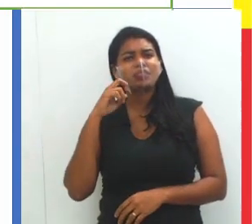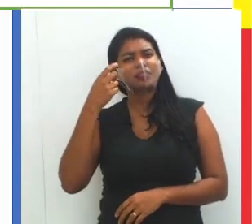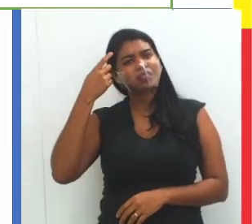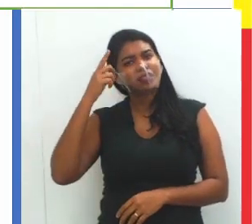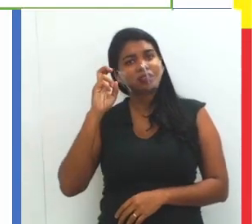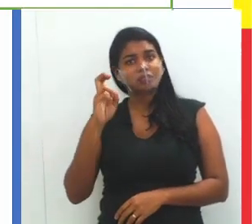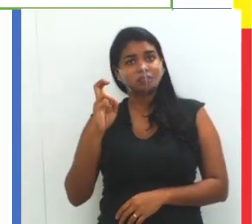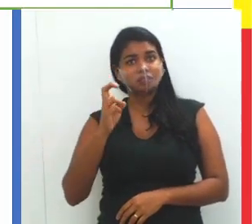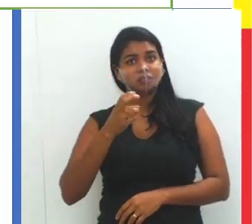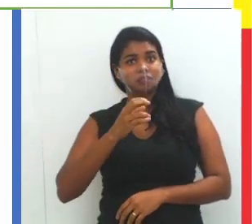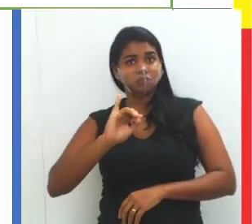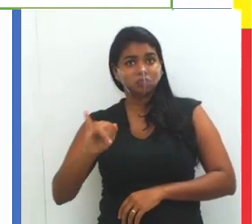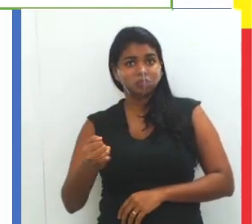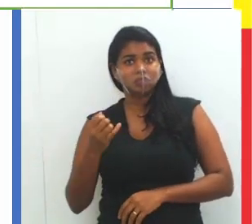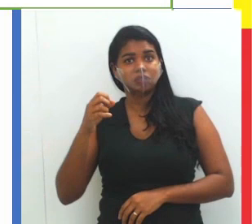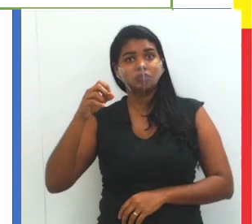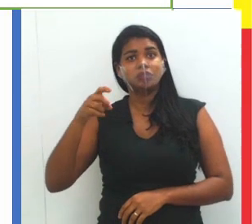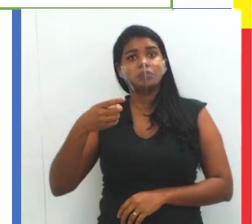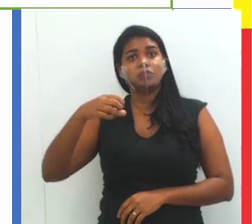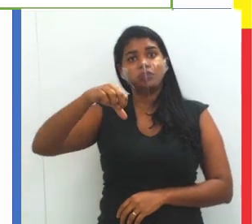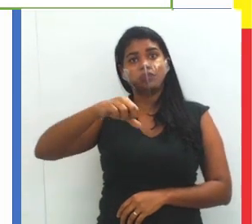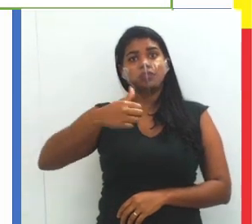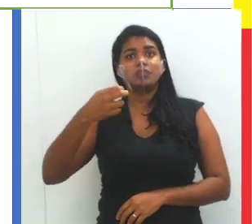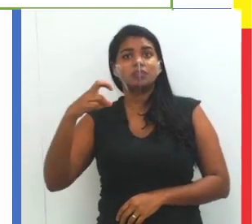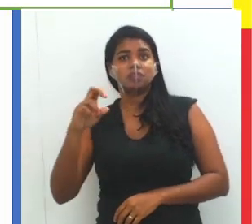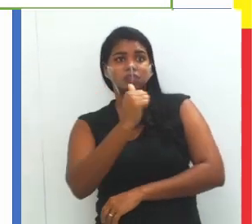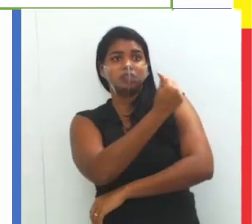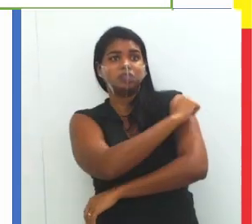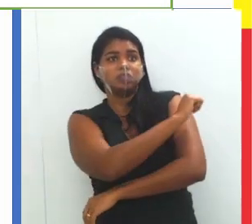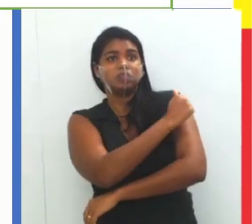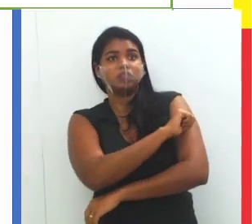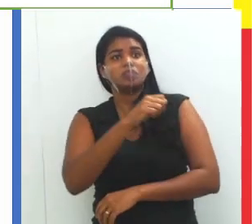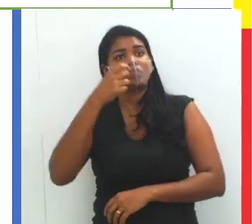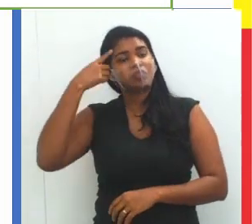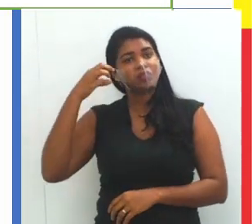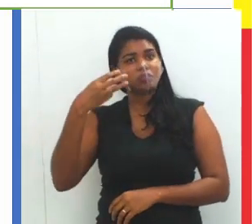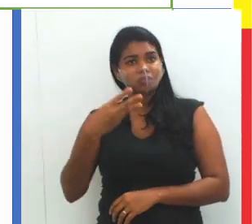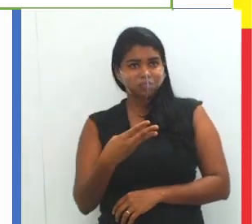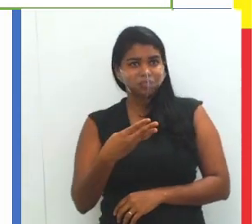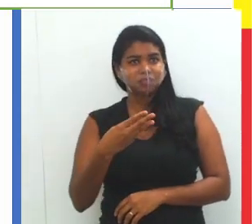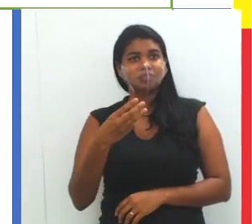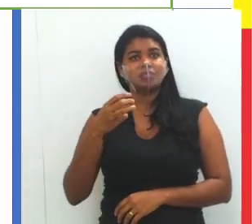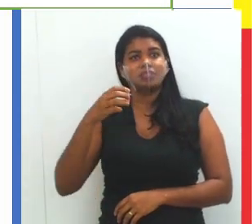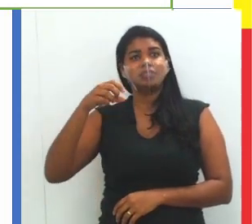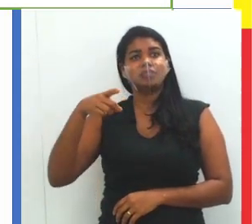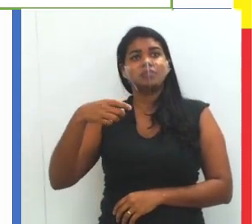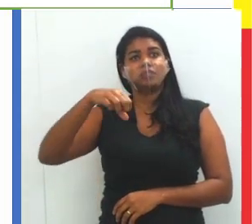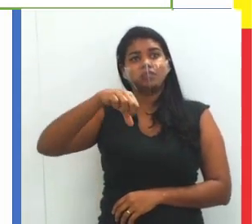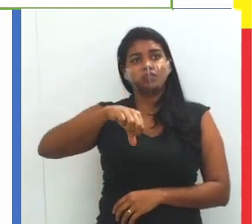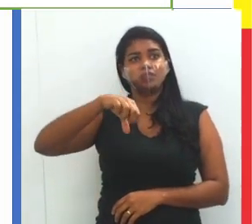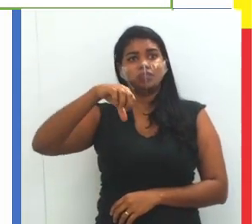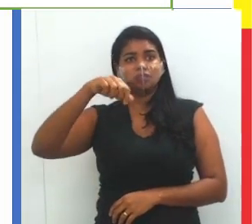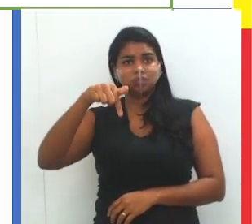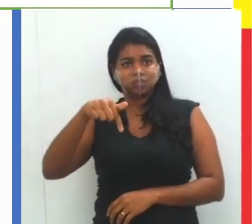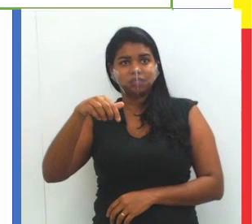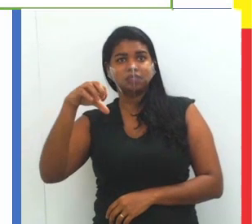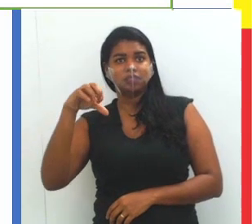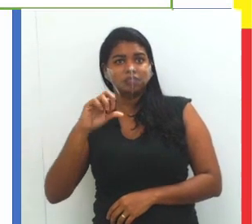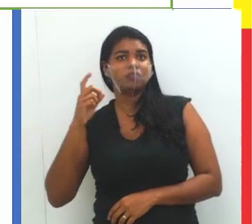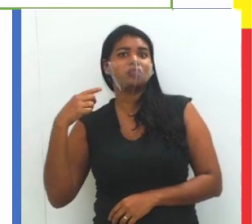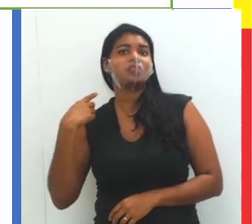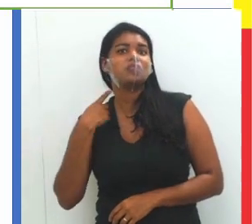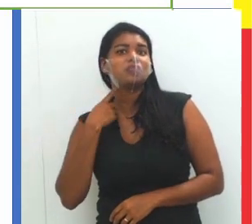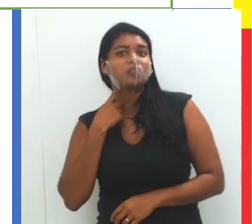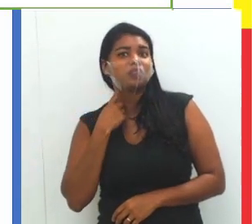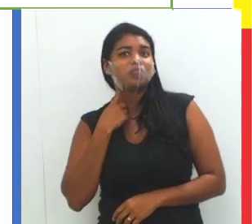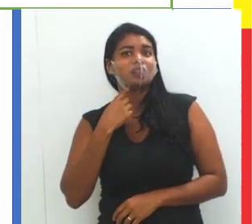5 de janeiro de 1915. Rio de Janeiro, no dia 3 de outubro de 1979, ele foi advogado,